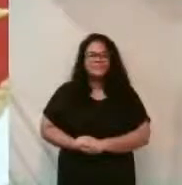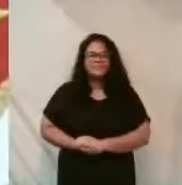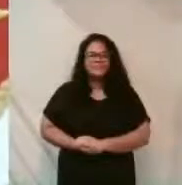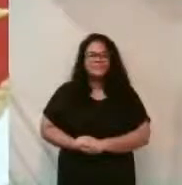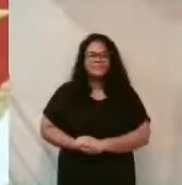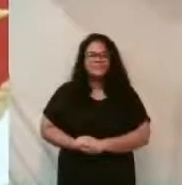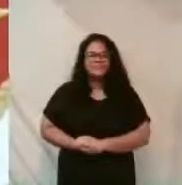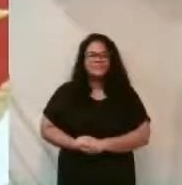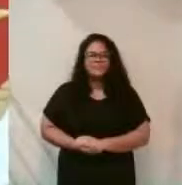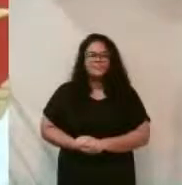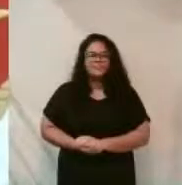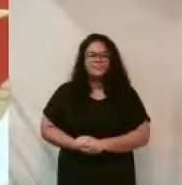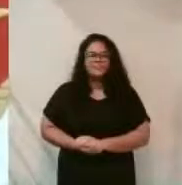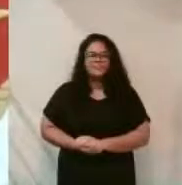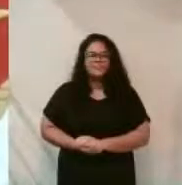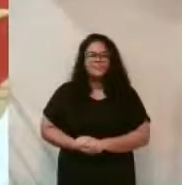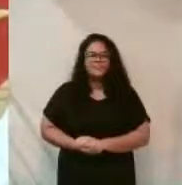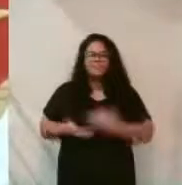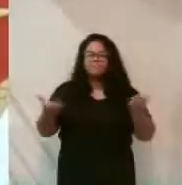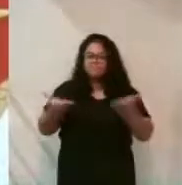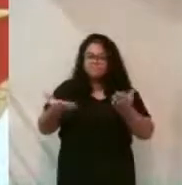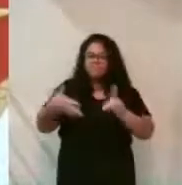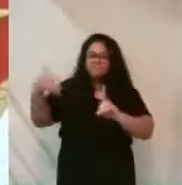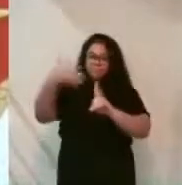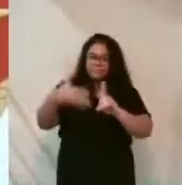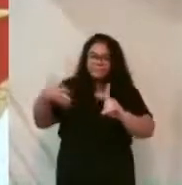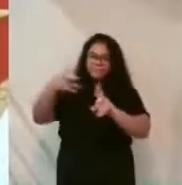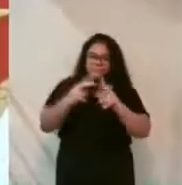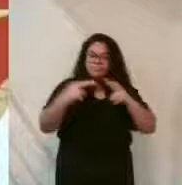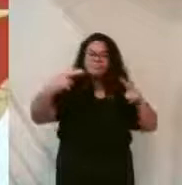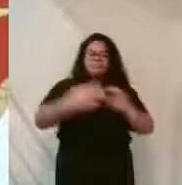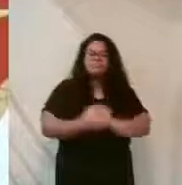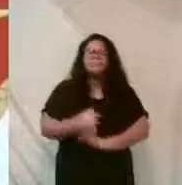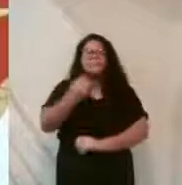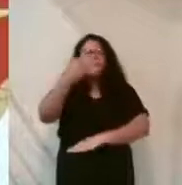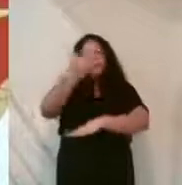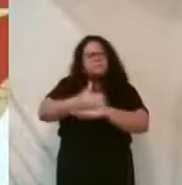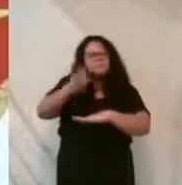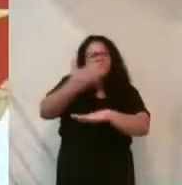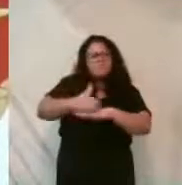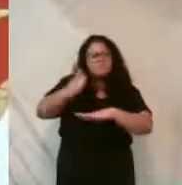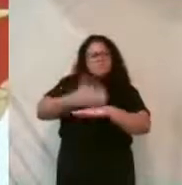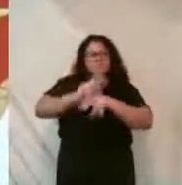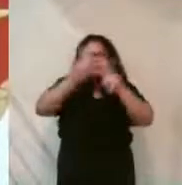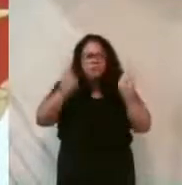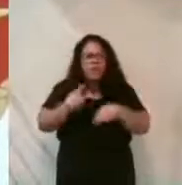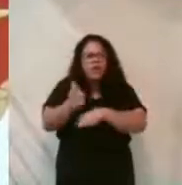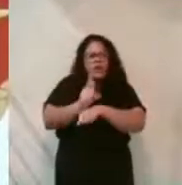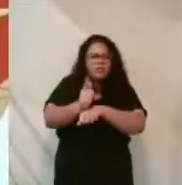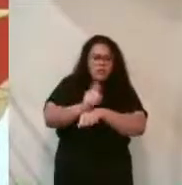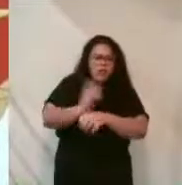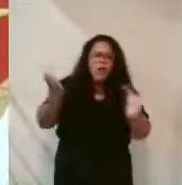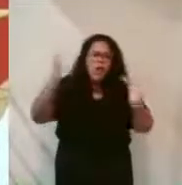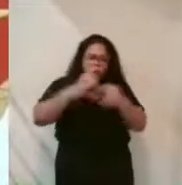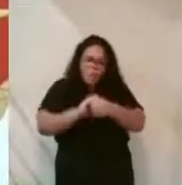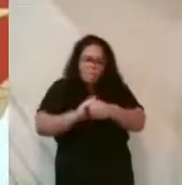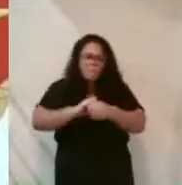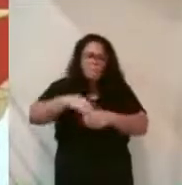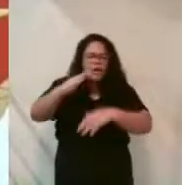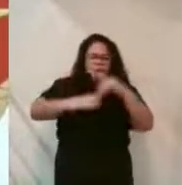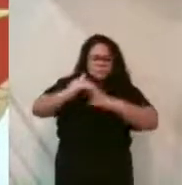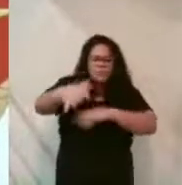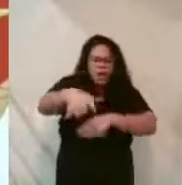Trazendo virtualmente a palestra Boas Práticas na Gestão de Cooperativas de Catadores de Materiais